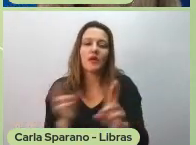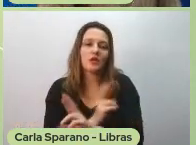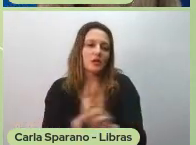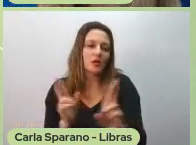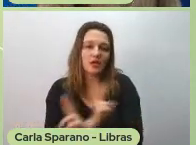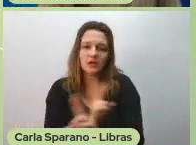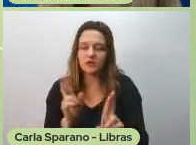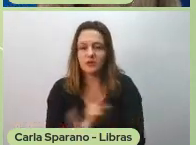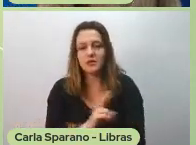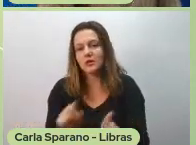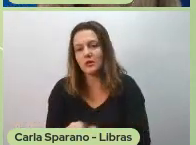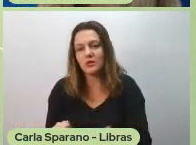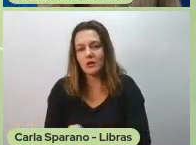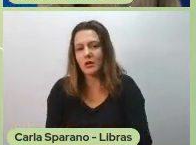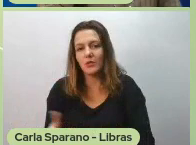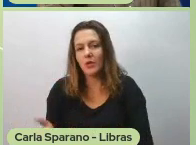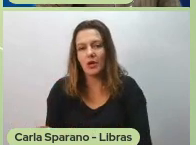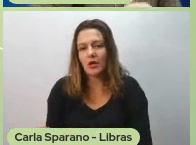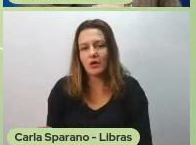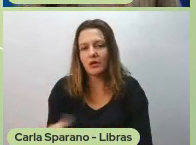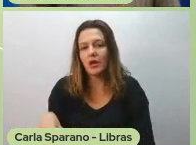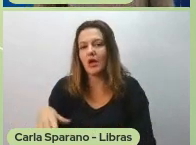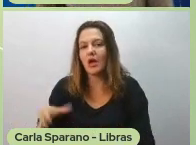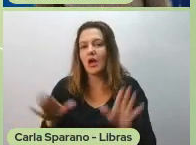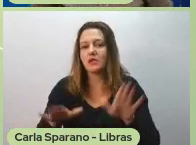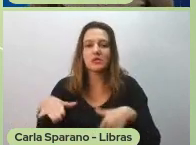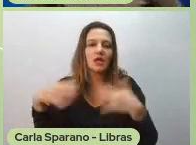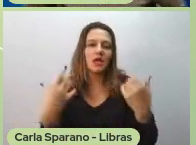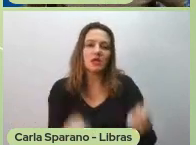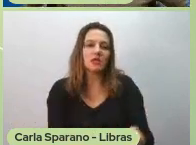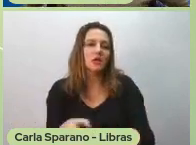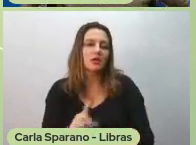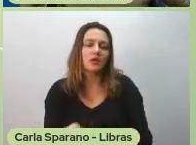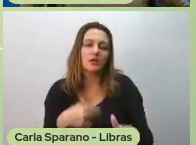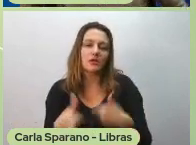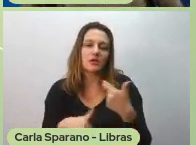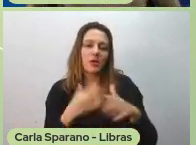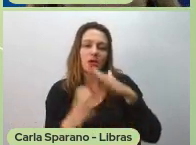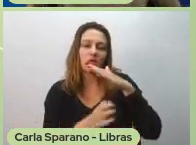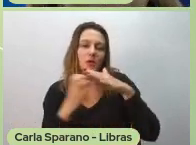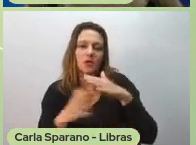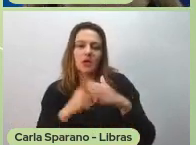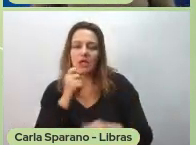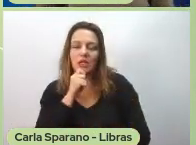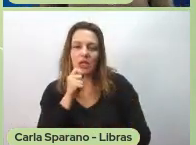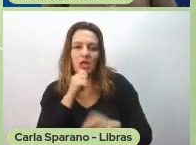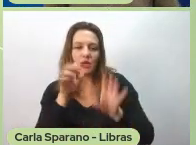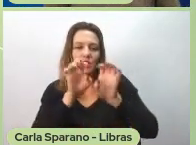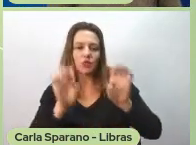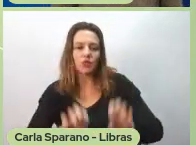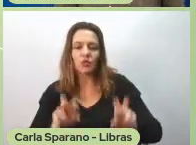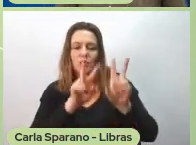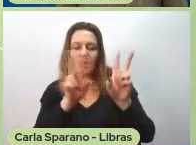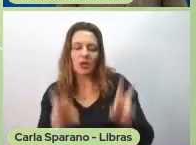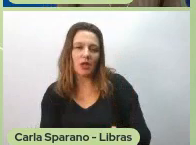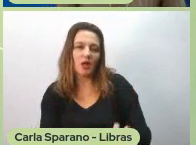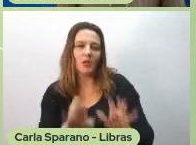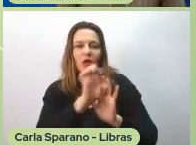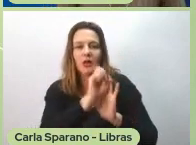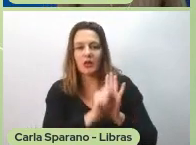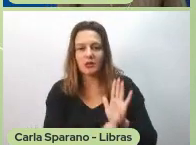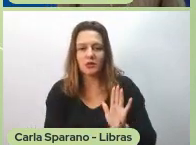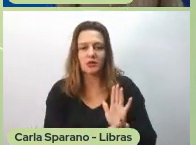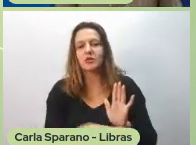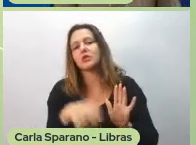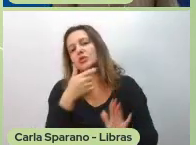também não estão topando trabalhar em empresas que não estão estruturadas para esse tema, que não tratam com transparência, que